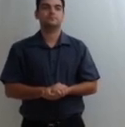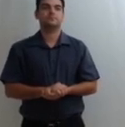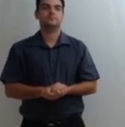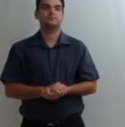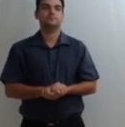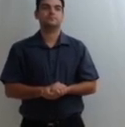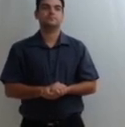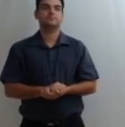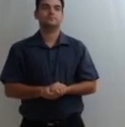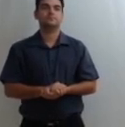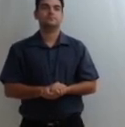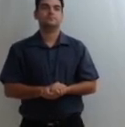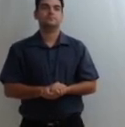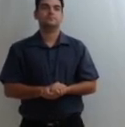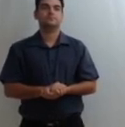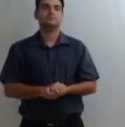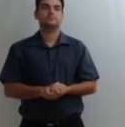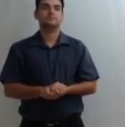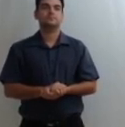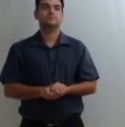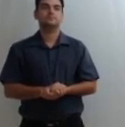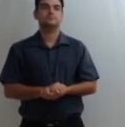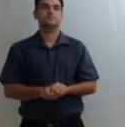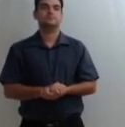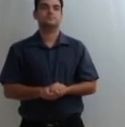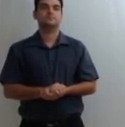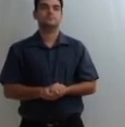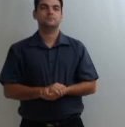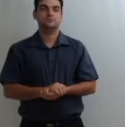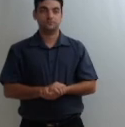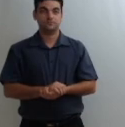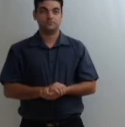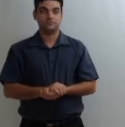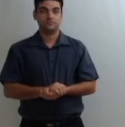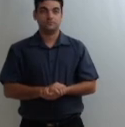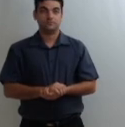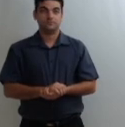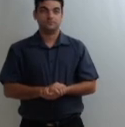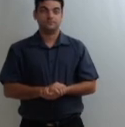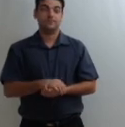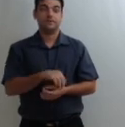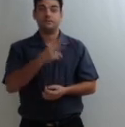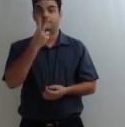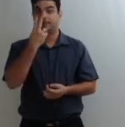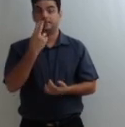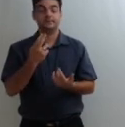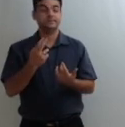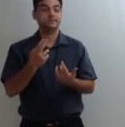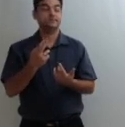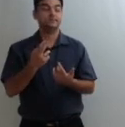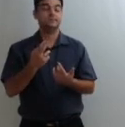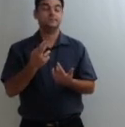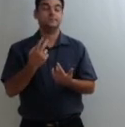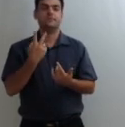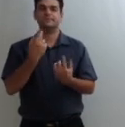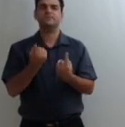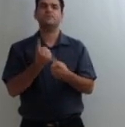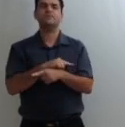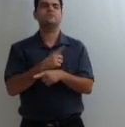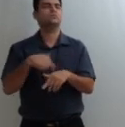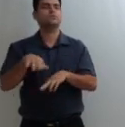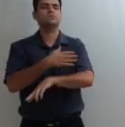Esse é um caso que o caso é exatamente ao contrário do que costumamos discutir. O caso em